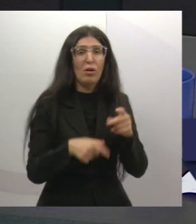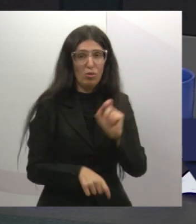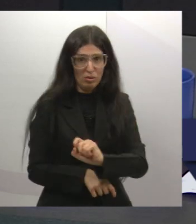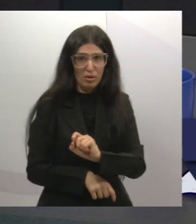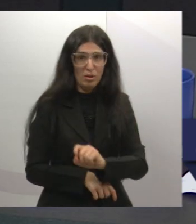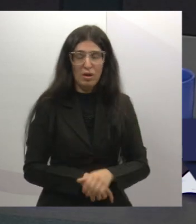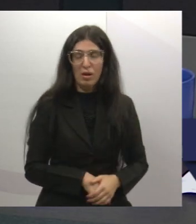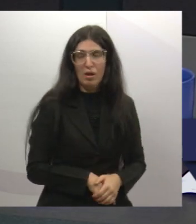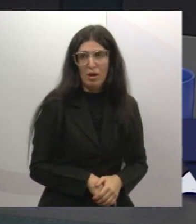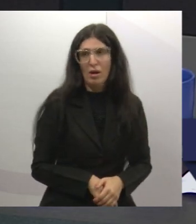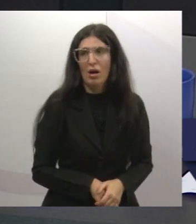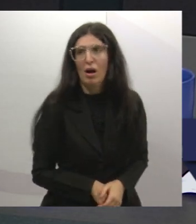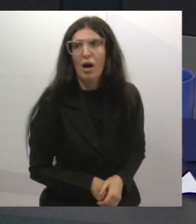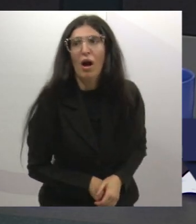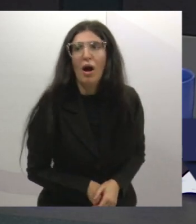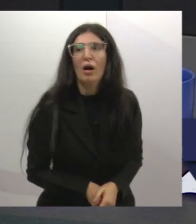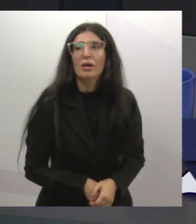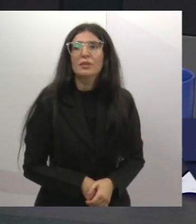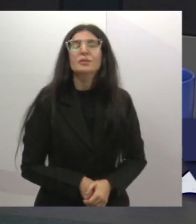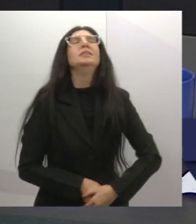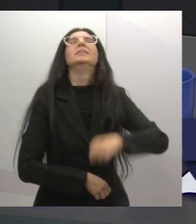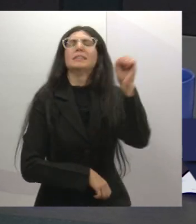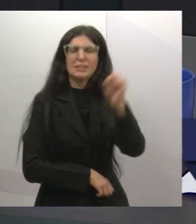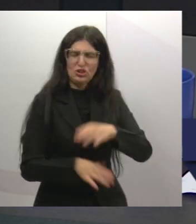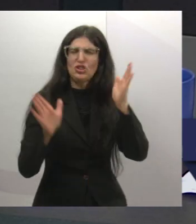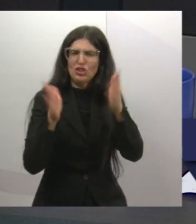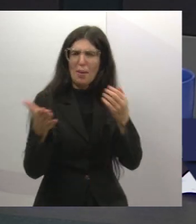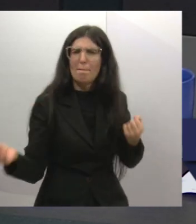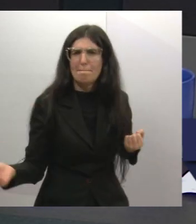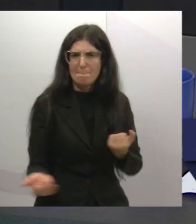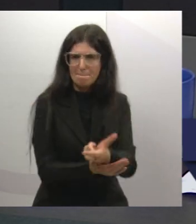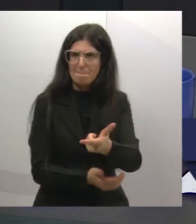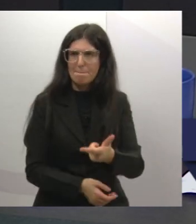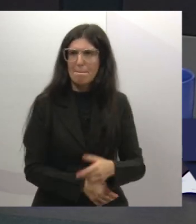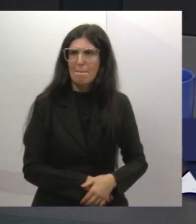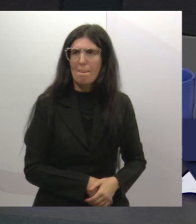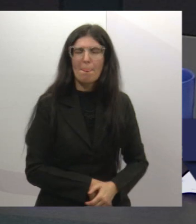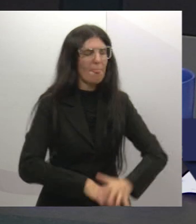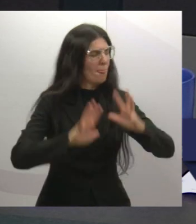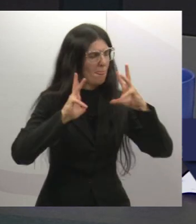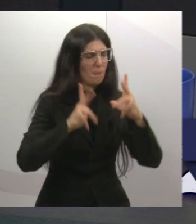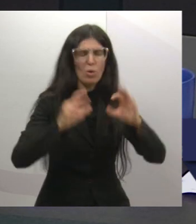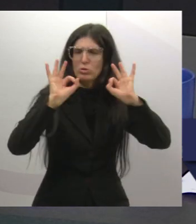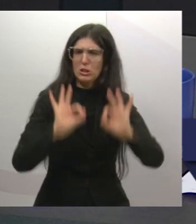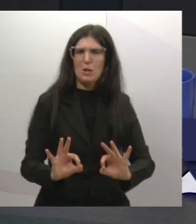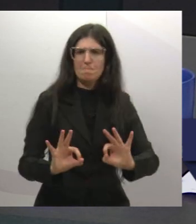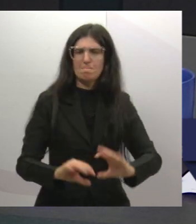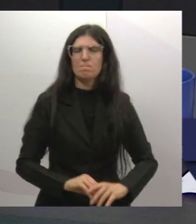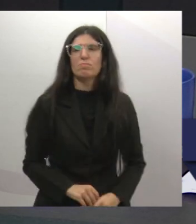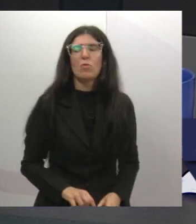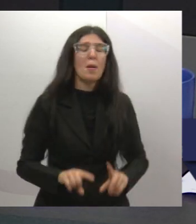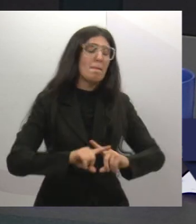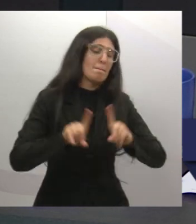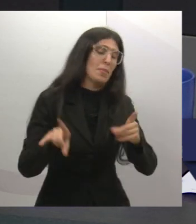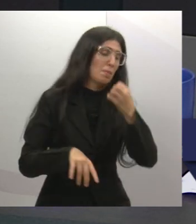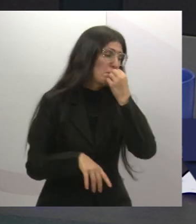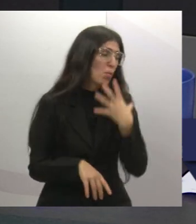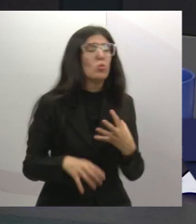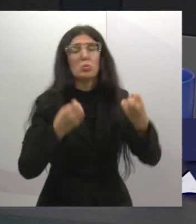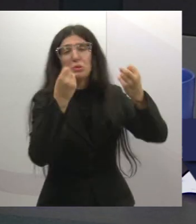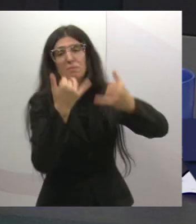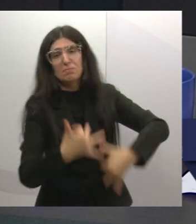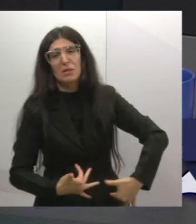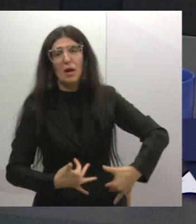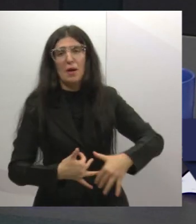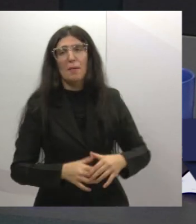falou que está consolidada os pagamentos, que está tudo em dia. Mas é bom a gente esclarecer